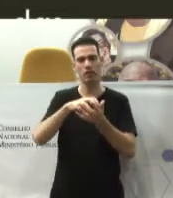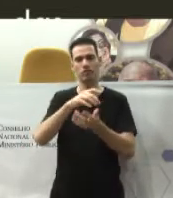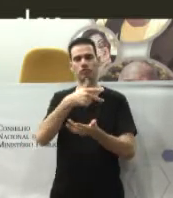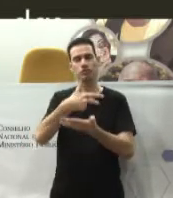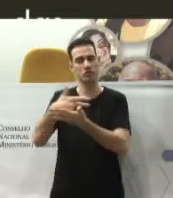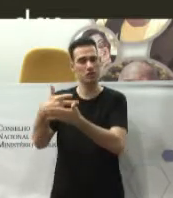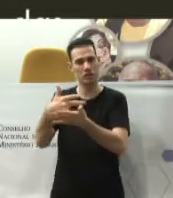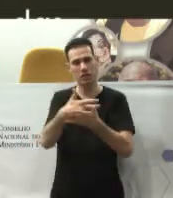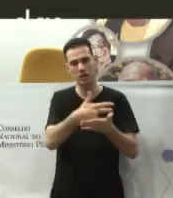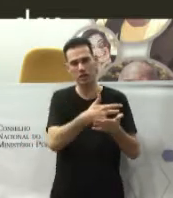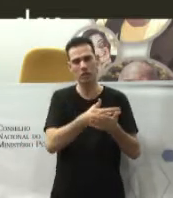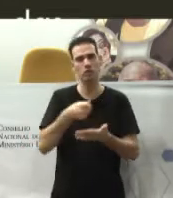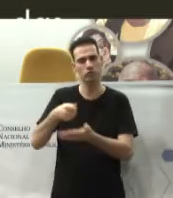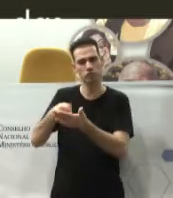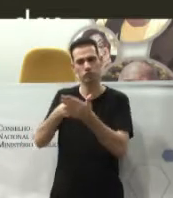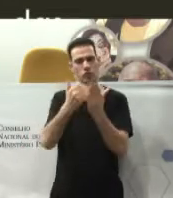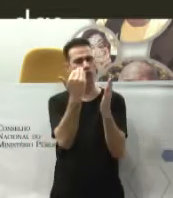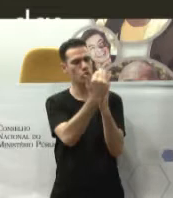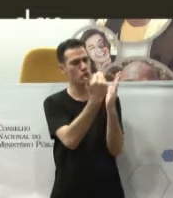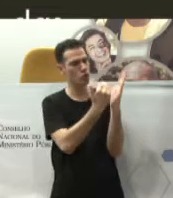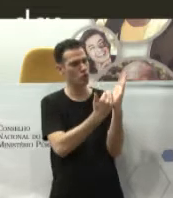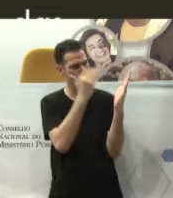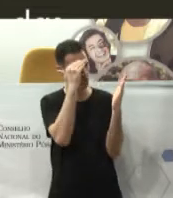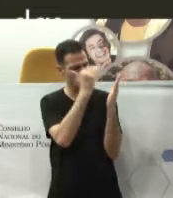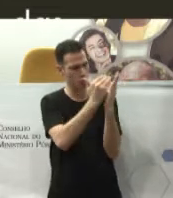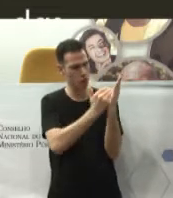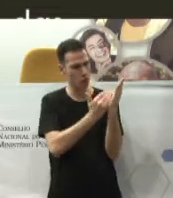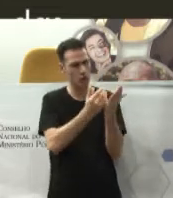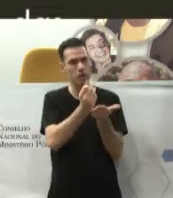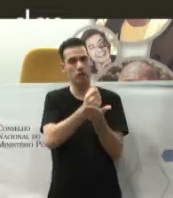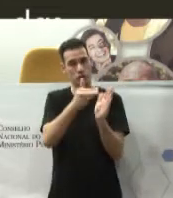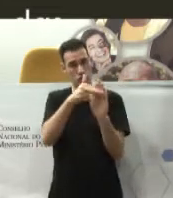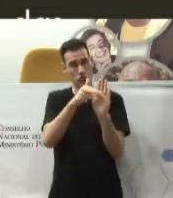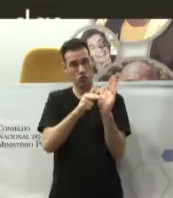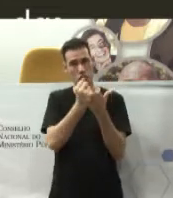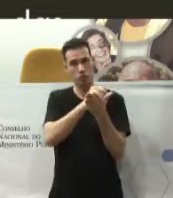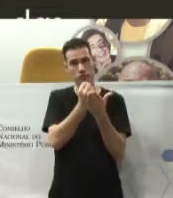e publicização de protocolos para internação e regulação.